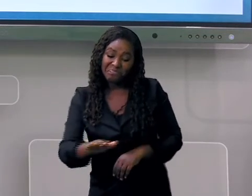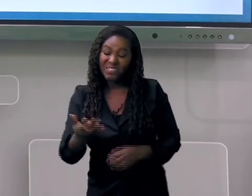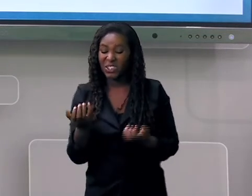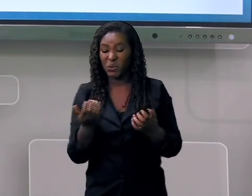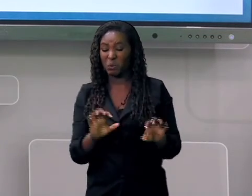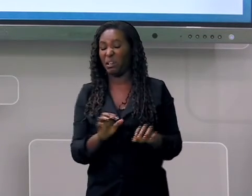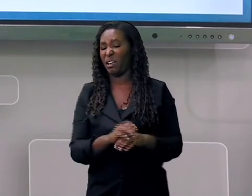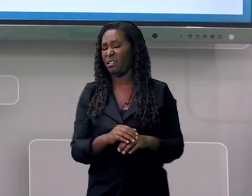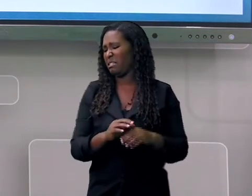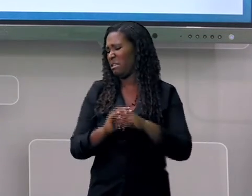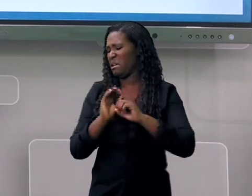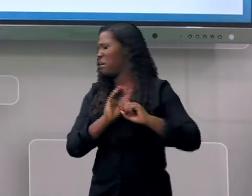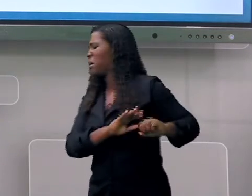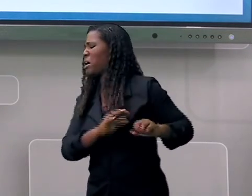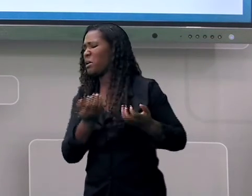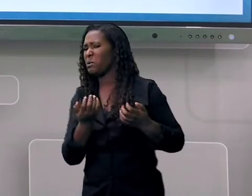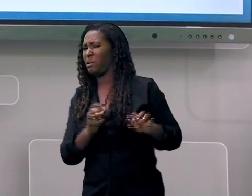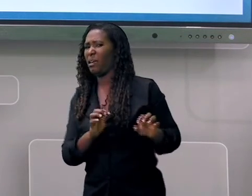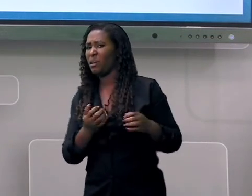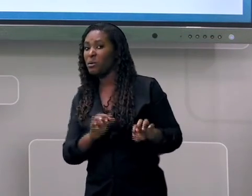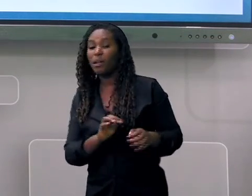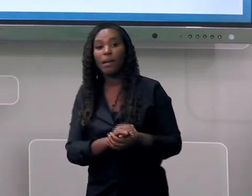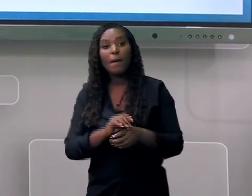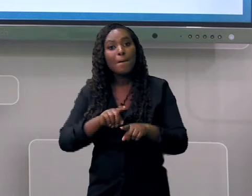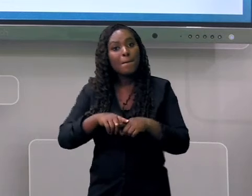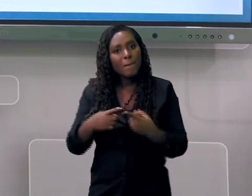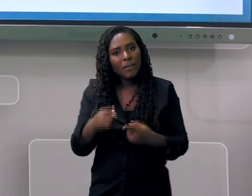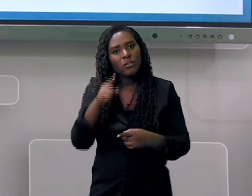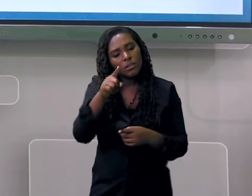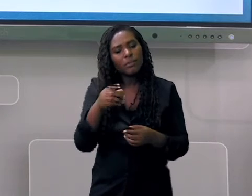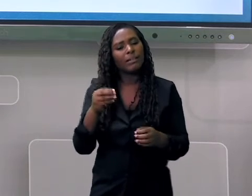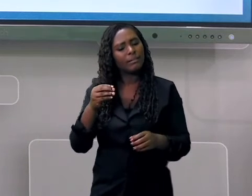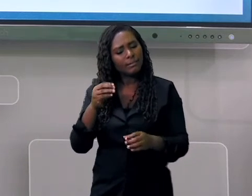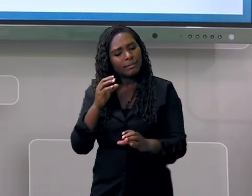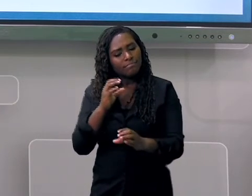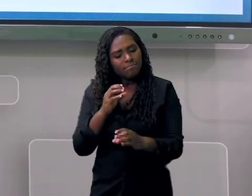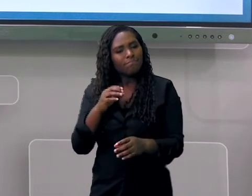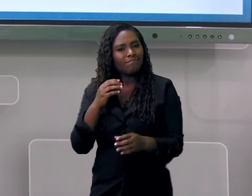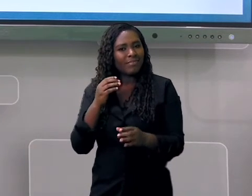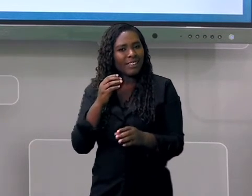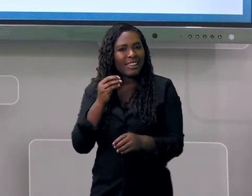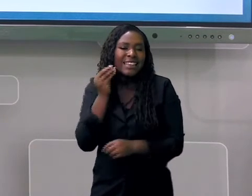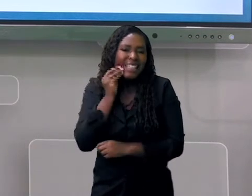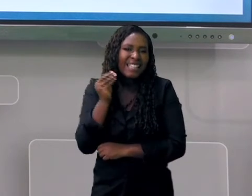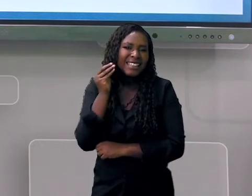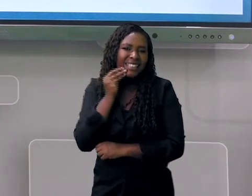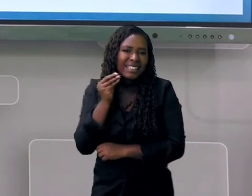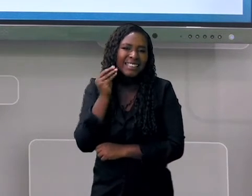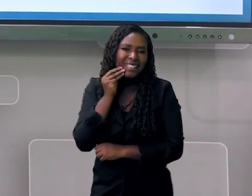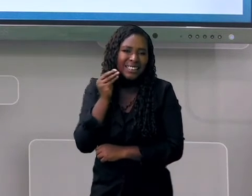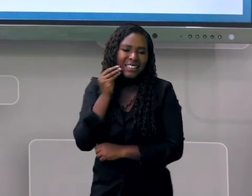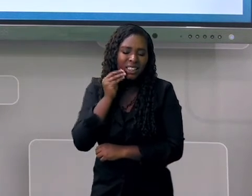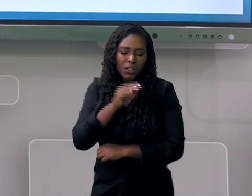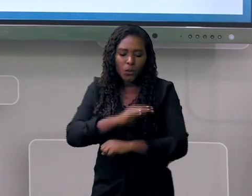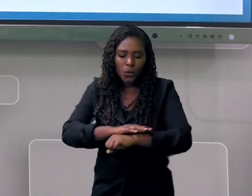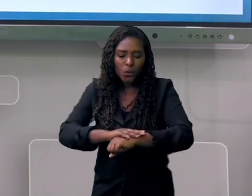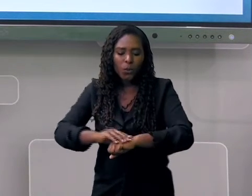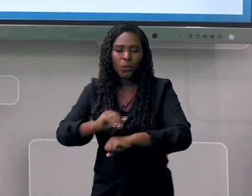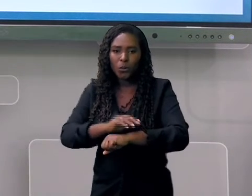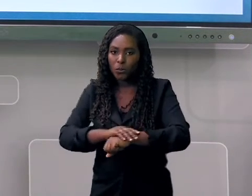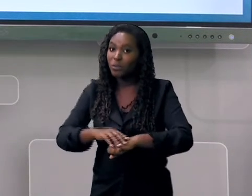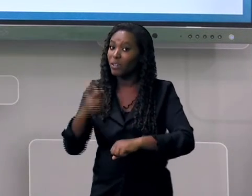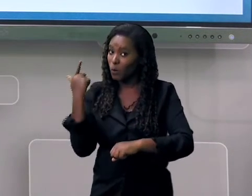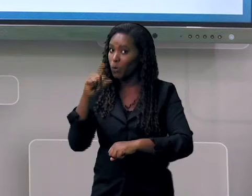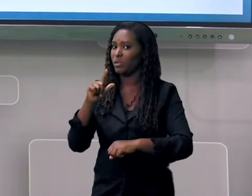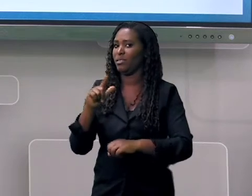meio do sorriso, das palavras e dos aconchegos, né, dos afagos. E lembrem sempre que a criança com autismo